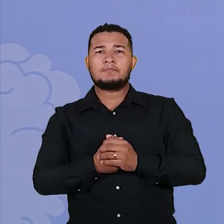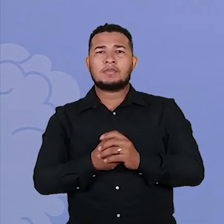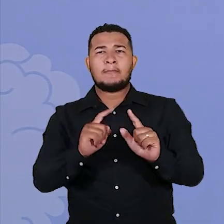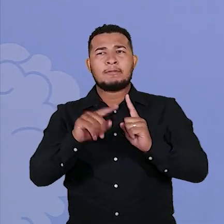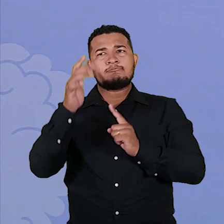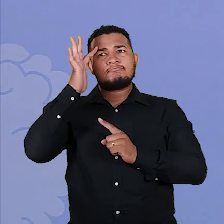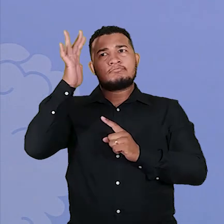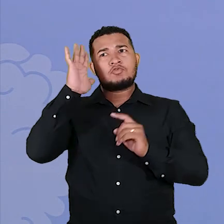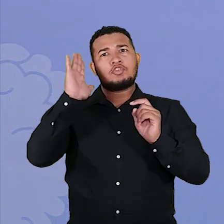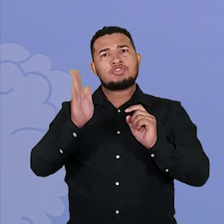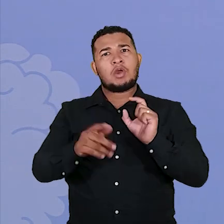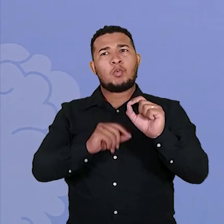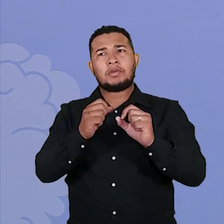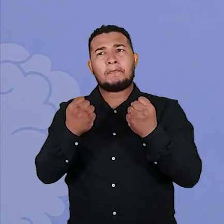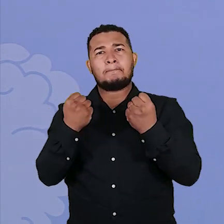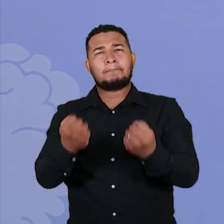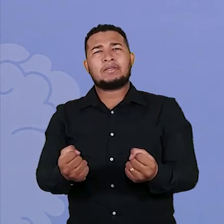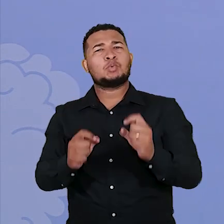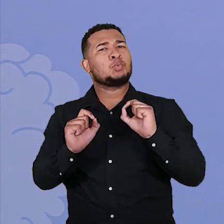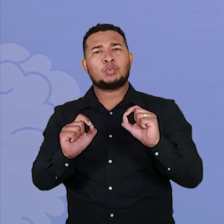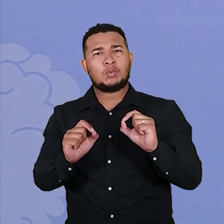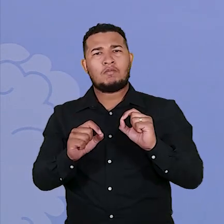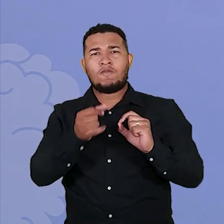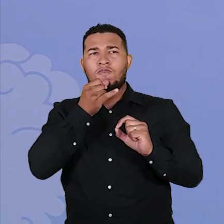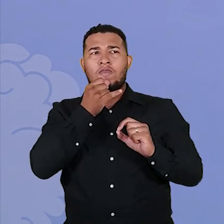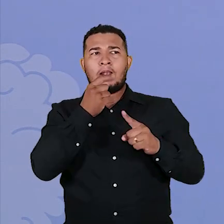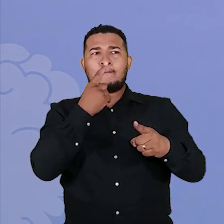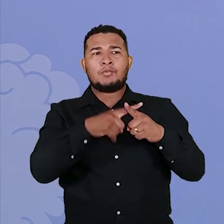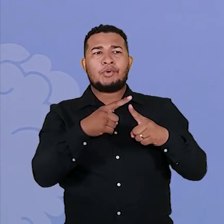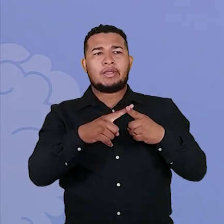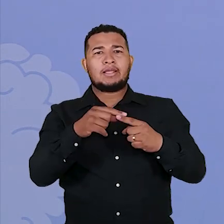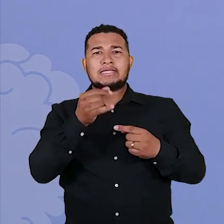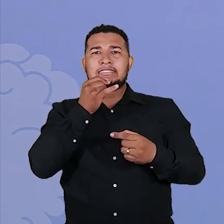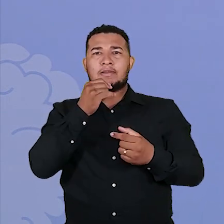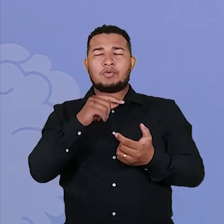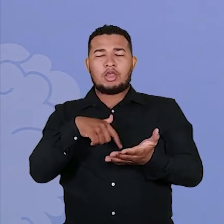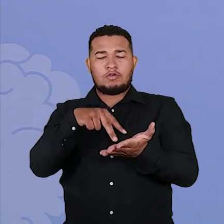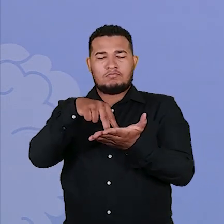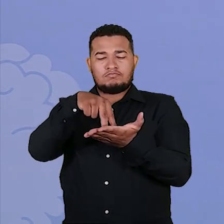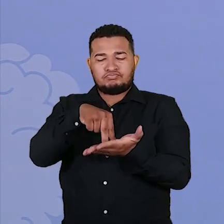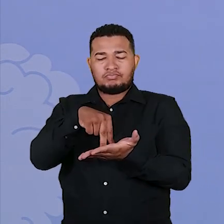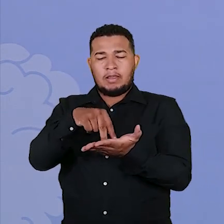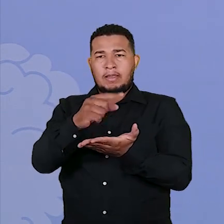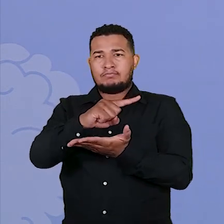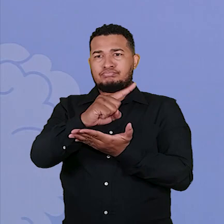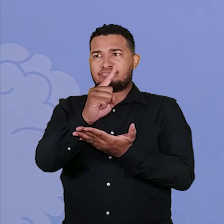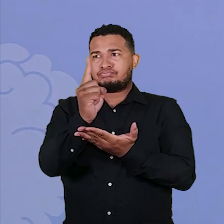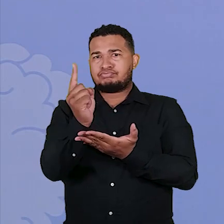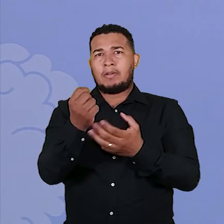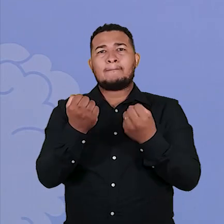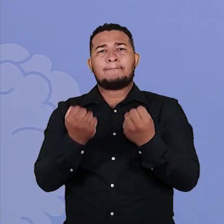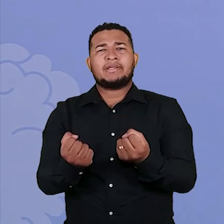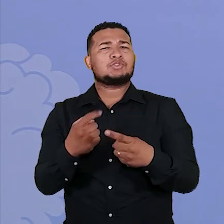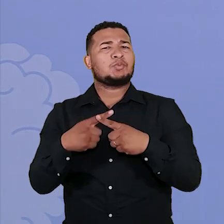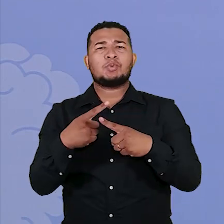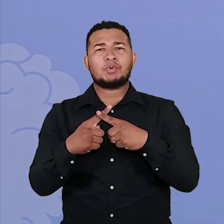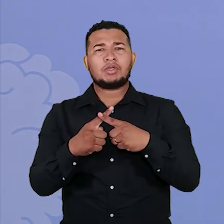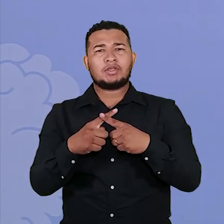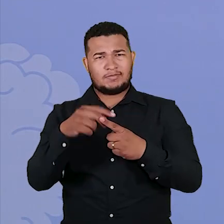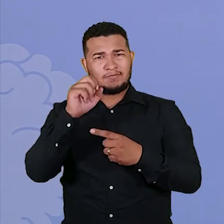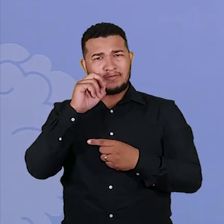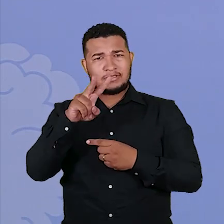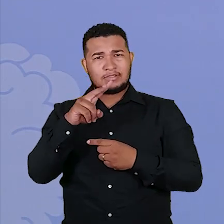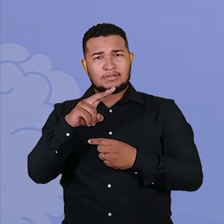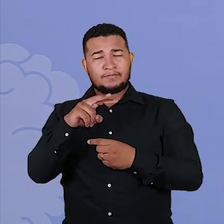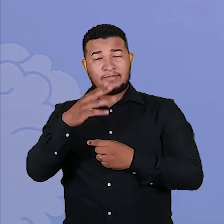você já parou para pensar o que que é o peso né com porque quando a gente se pede se pesa por que que tem aquele peso ali na